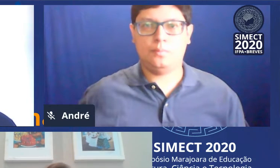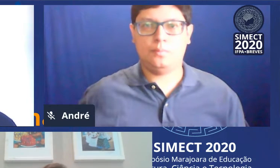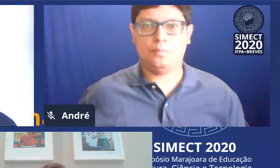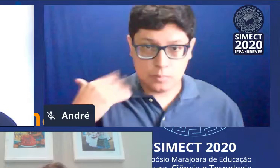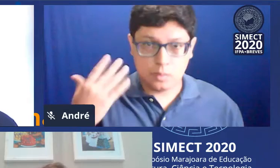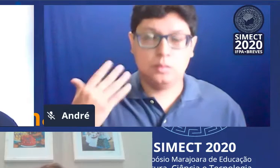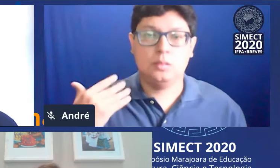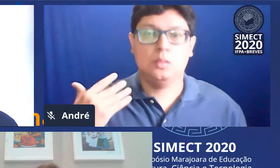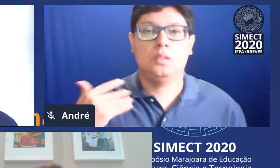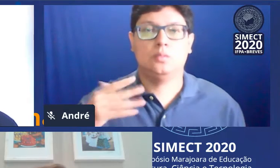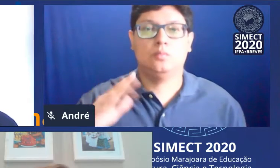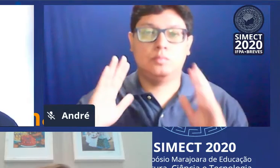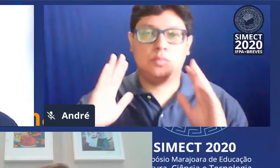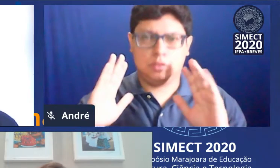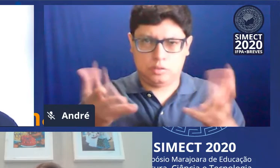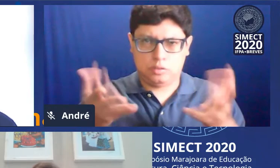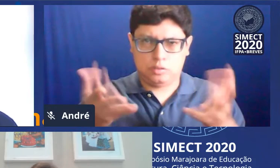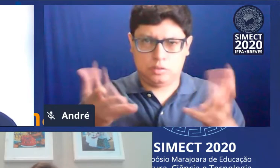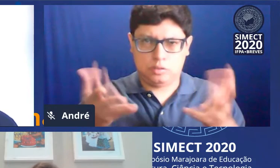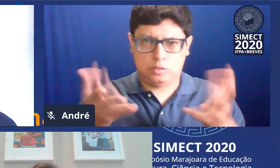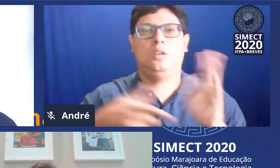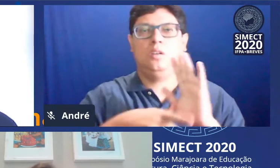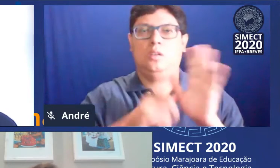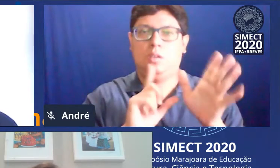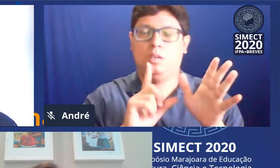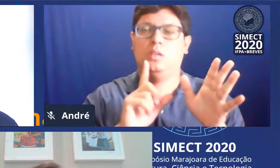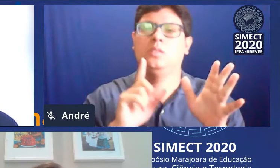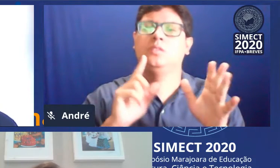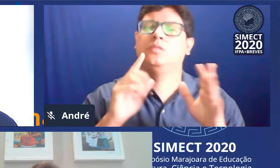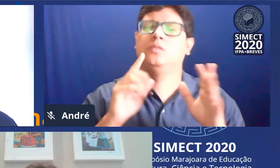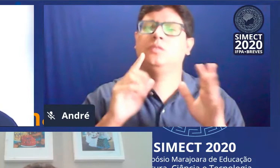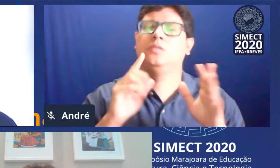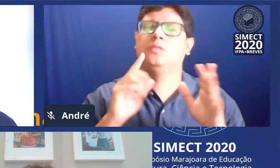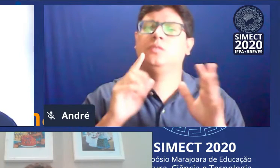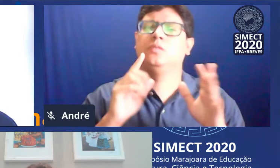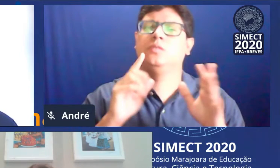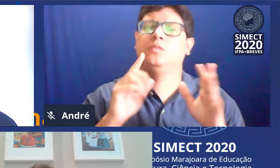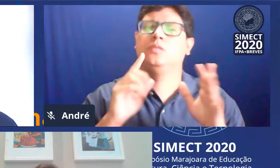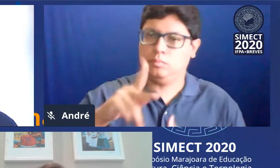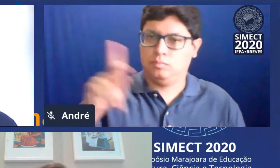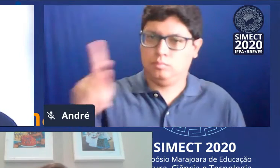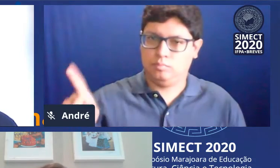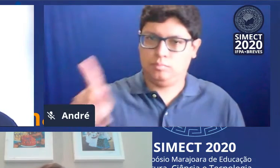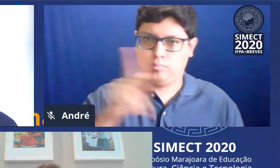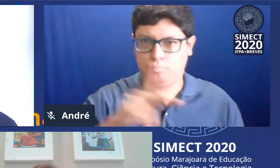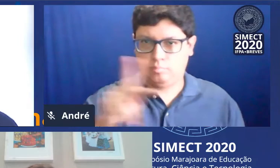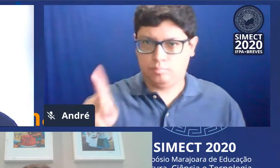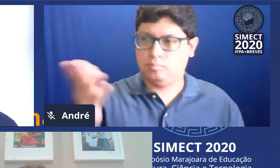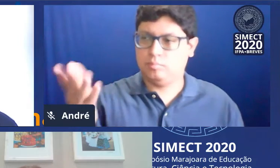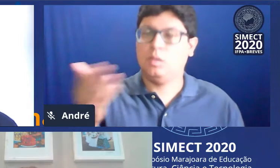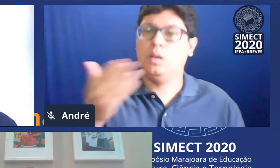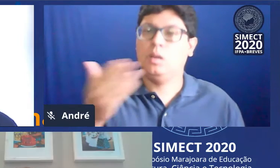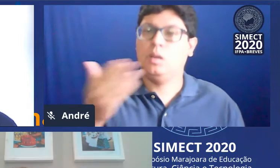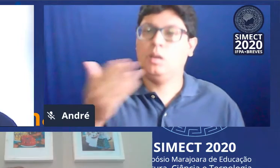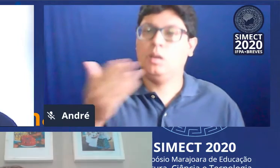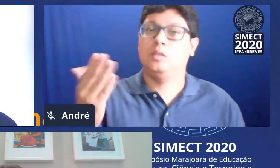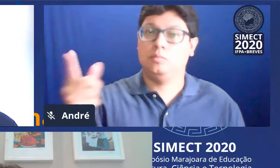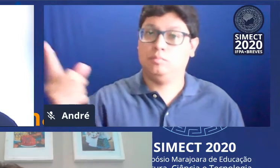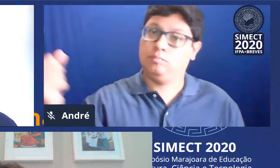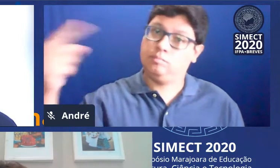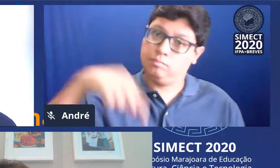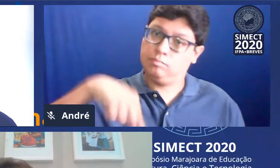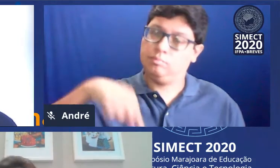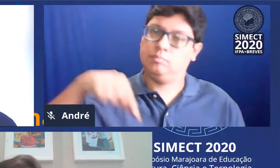dela conhecer o Marajó das Ilhas e Florestas, né? Mas não foi possível por conta aí do contexto da